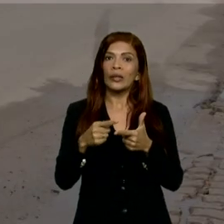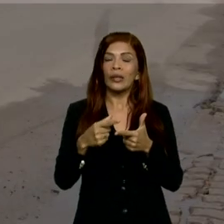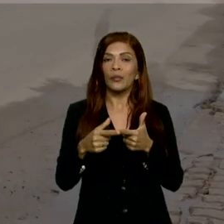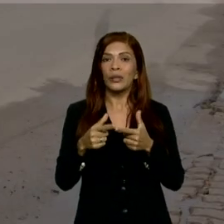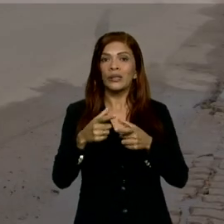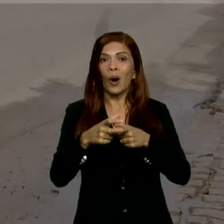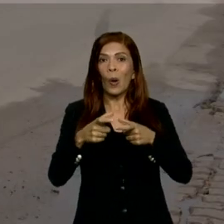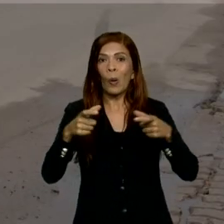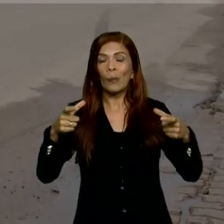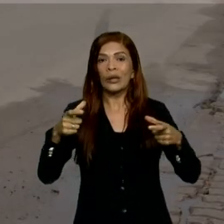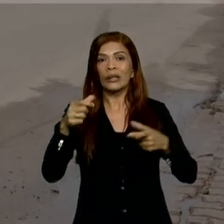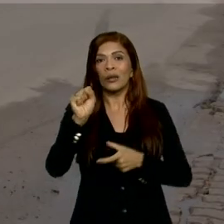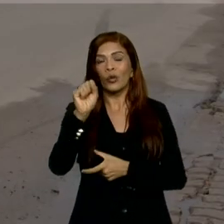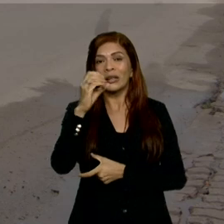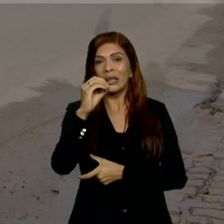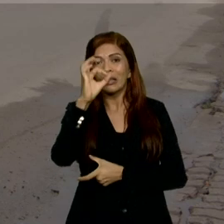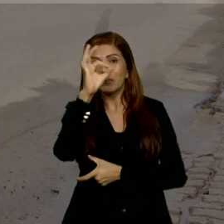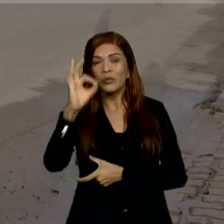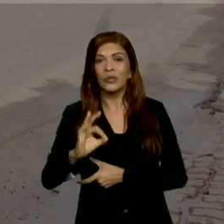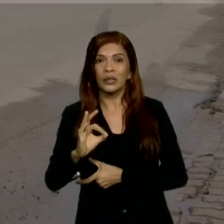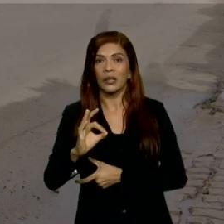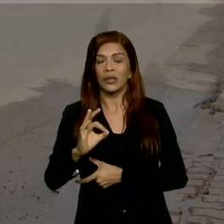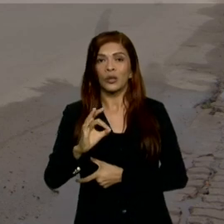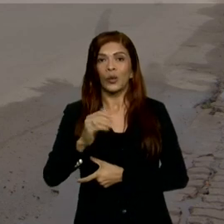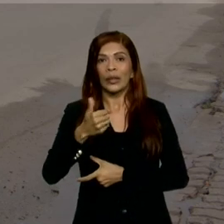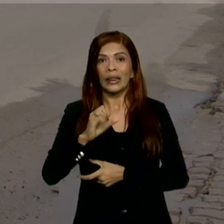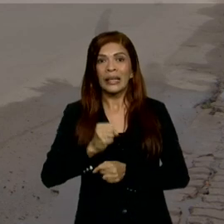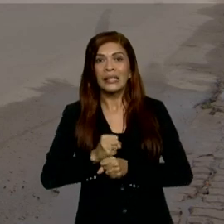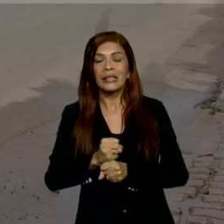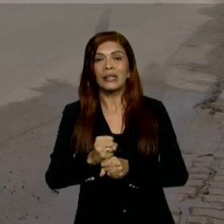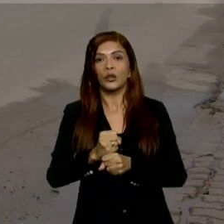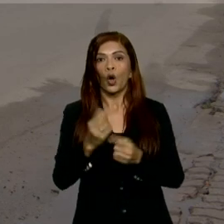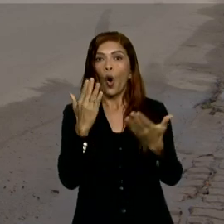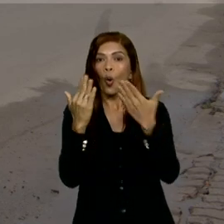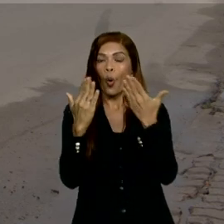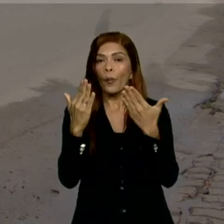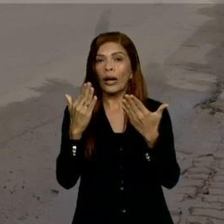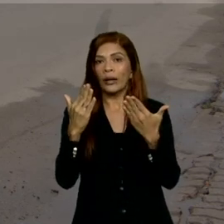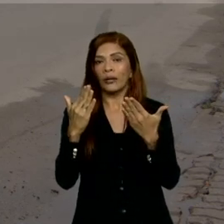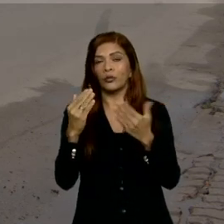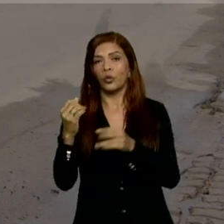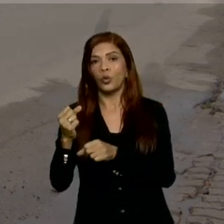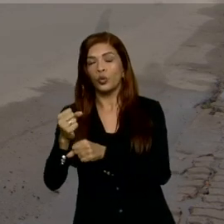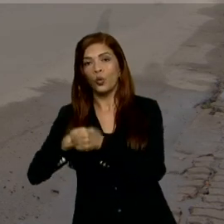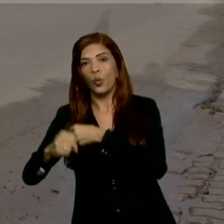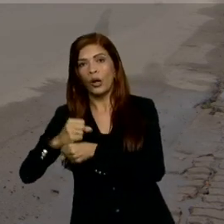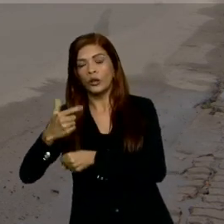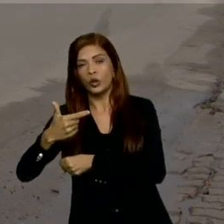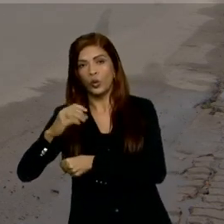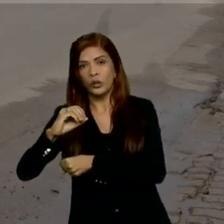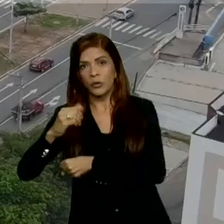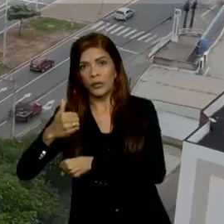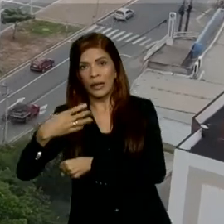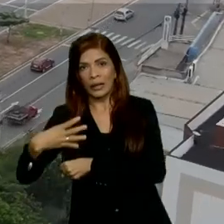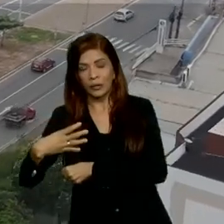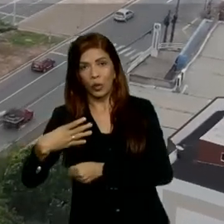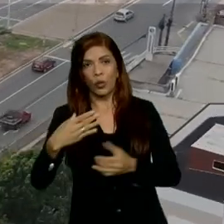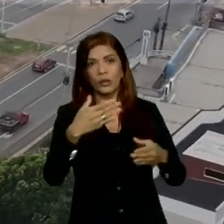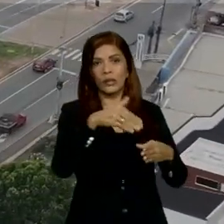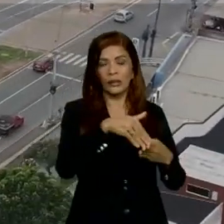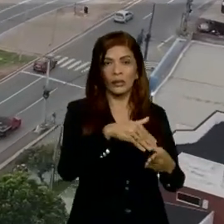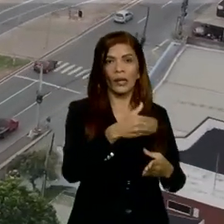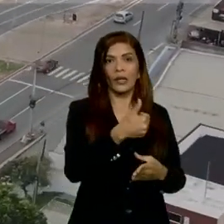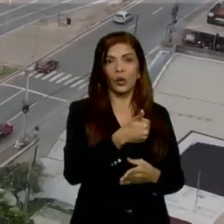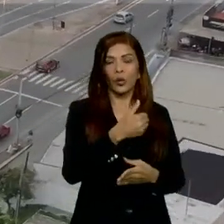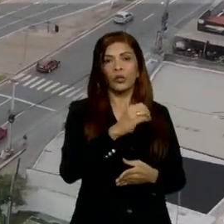80% ao longo dos últimos 10 anos quando comparados os dados de 2014 com 2024 o Maranhão está